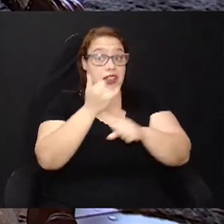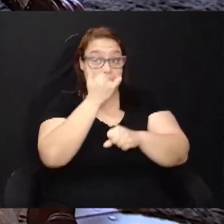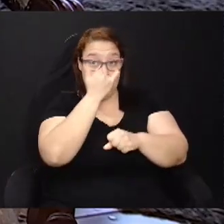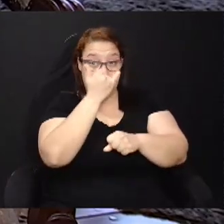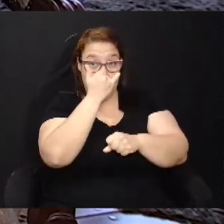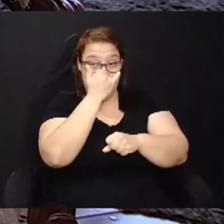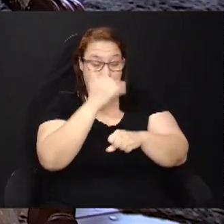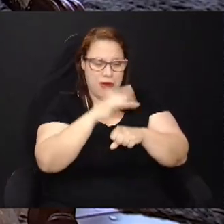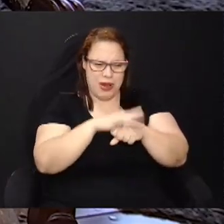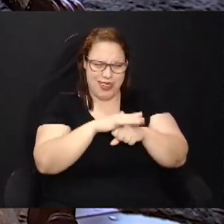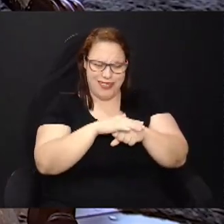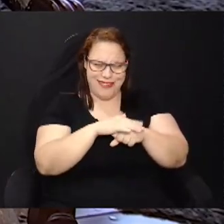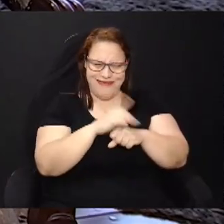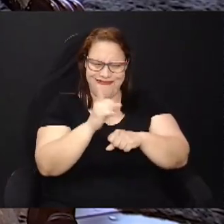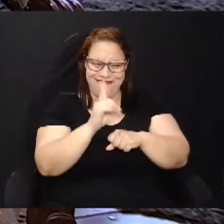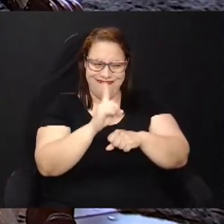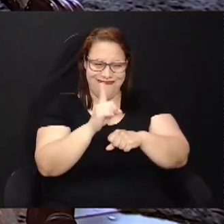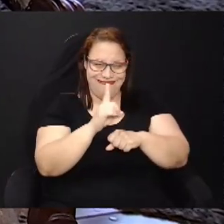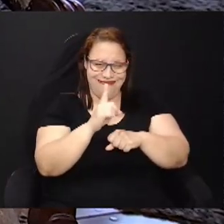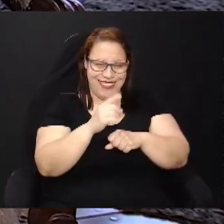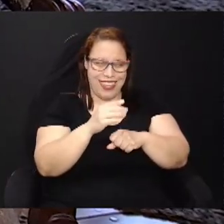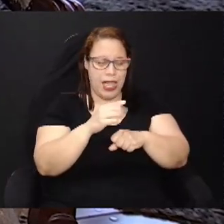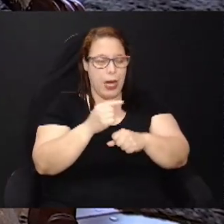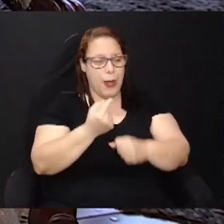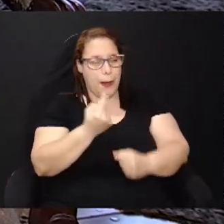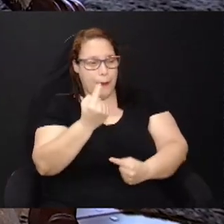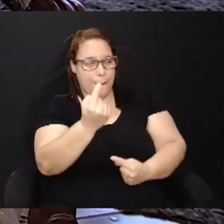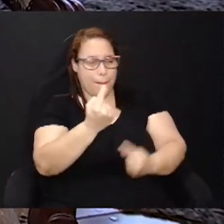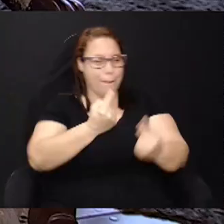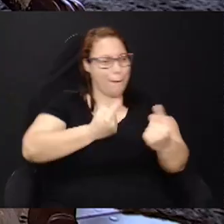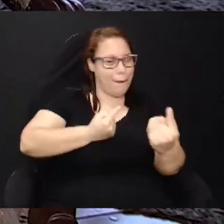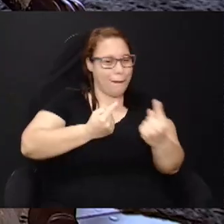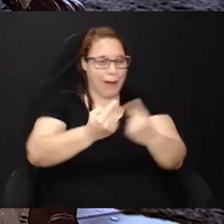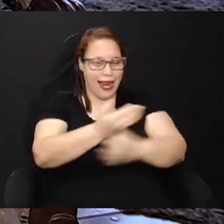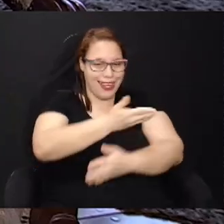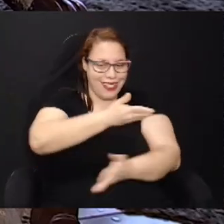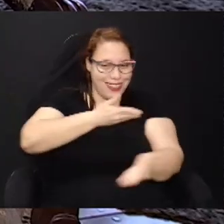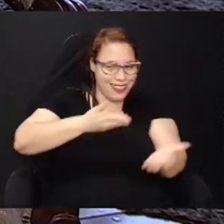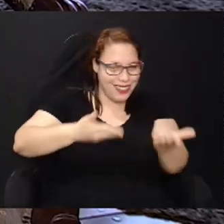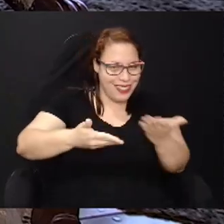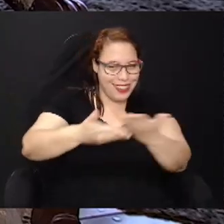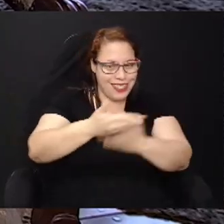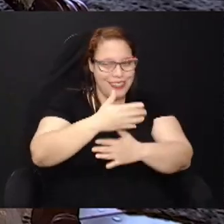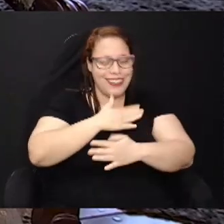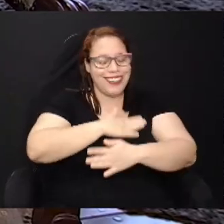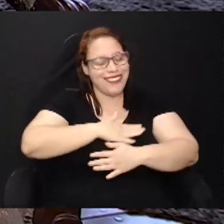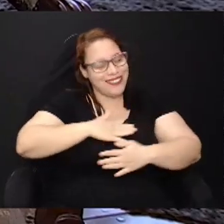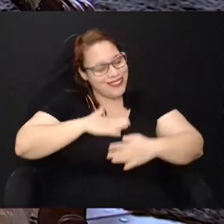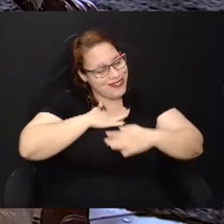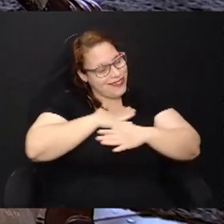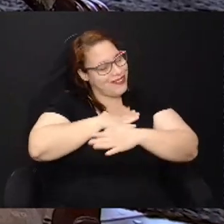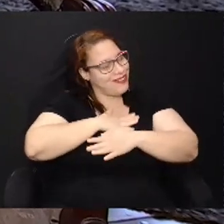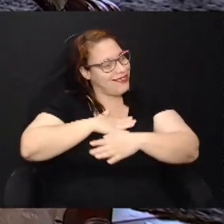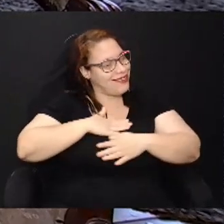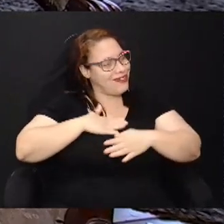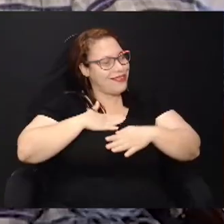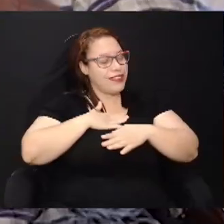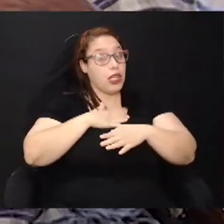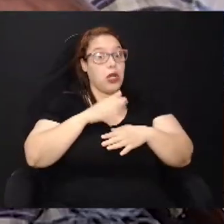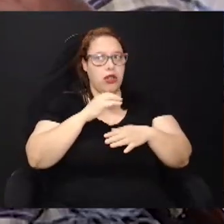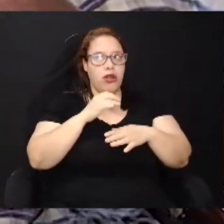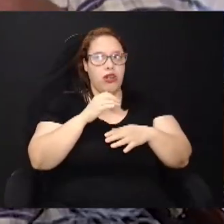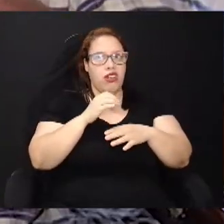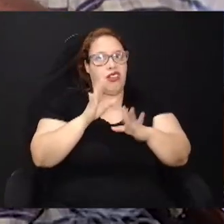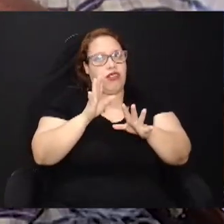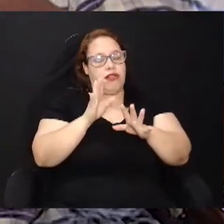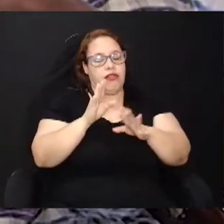verdade, é muito para a gente e um pouquinho para os outros. Mas isso é muito gostoso, porque se a gente fica extremamente egoísta, fica muito ruim. Se